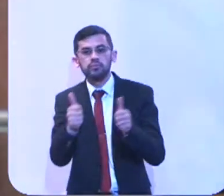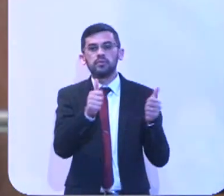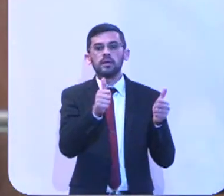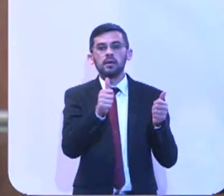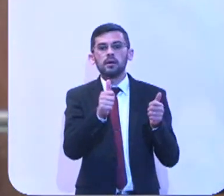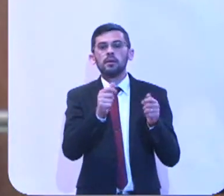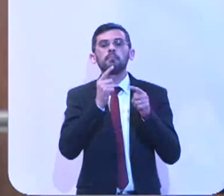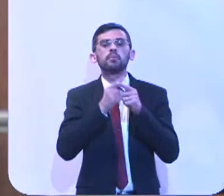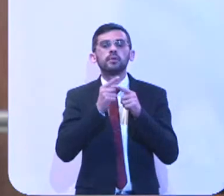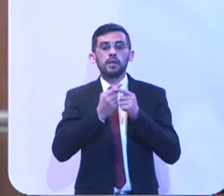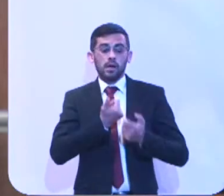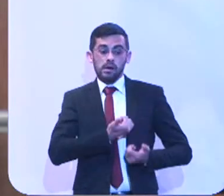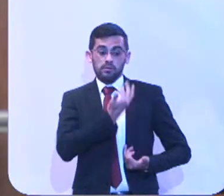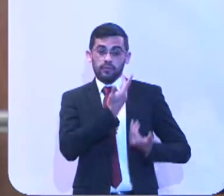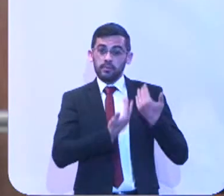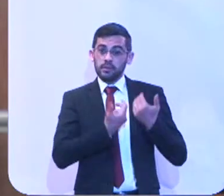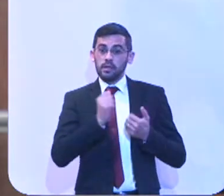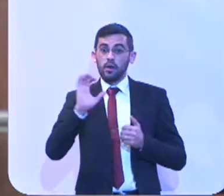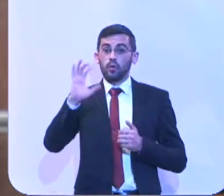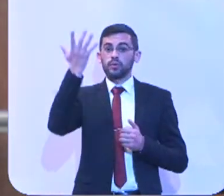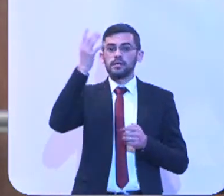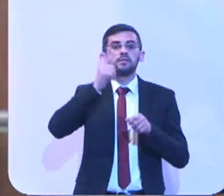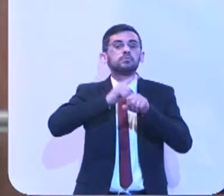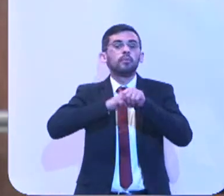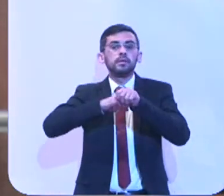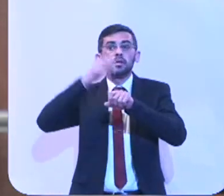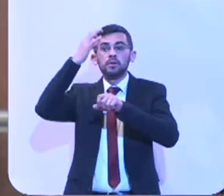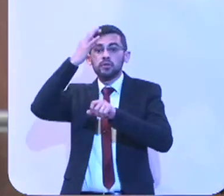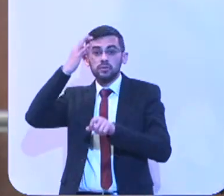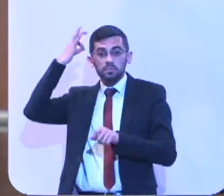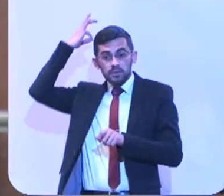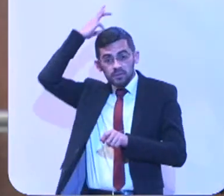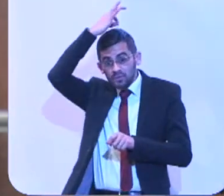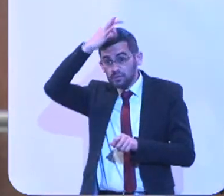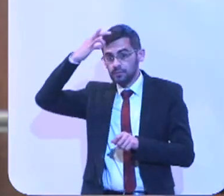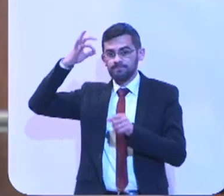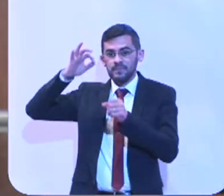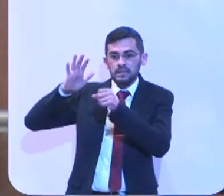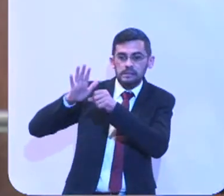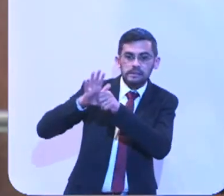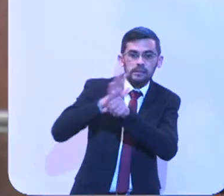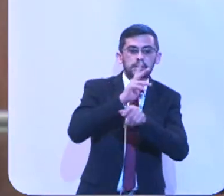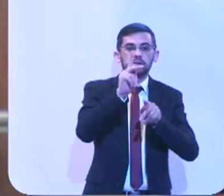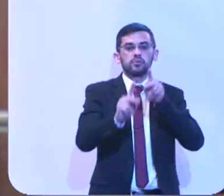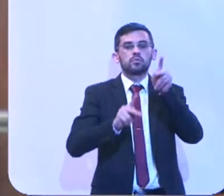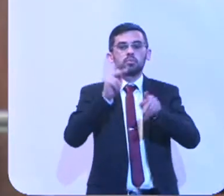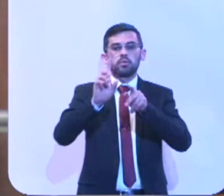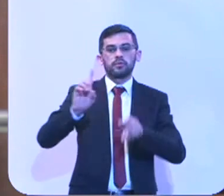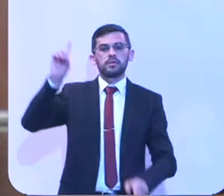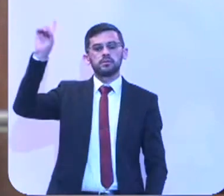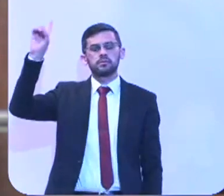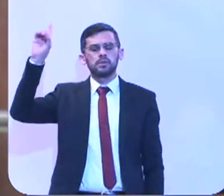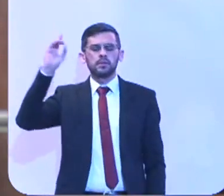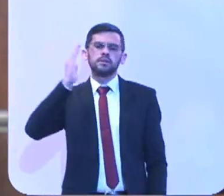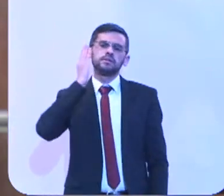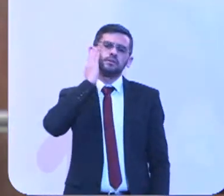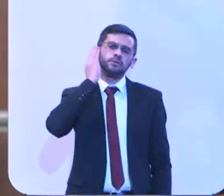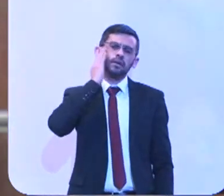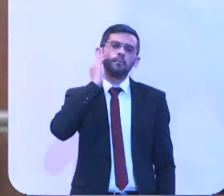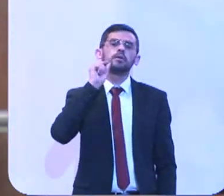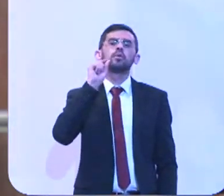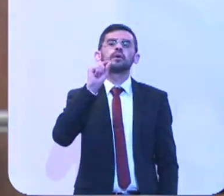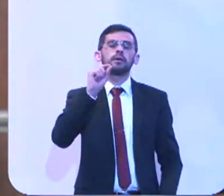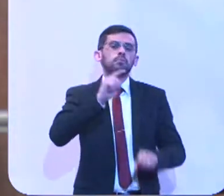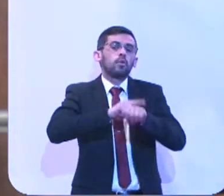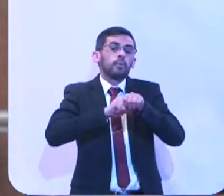avivamento acontece quando o Espírito Santo é derramado no meio da igreja. Sabe quando que o avivamento vai chegar na tua